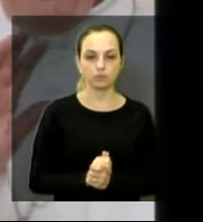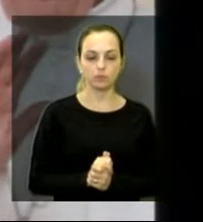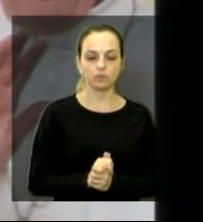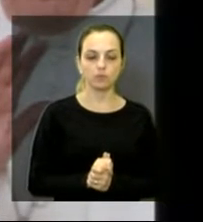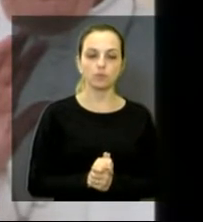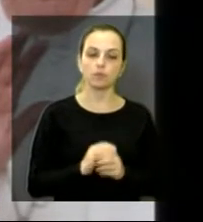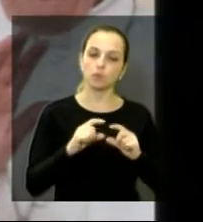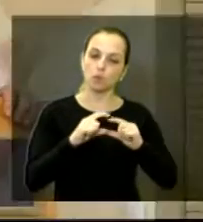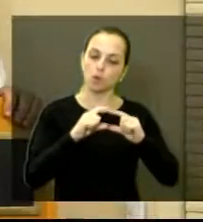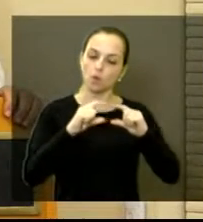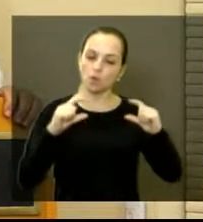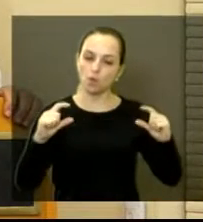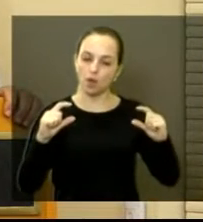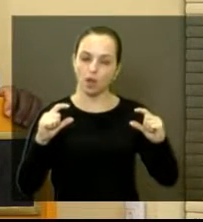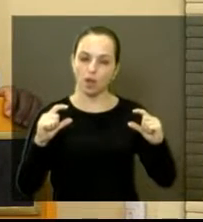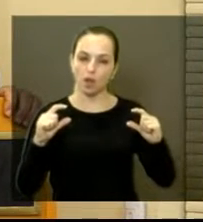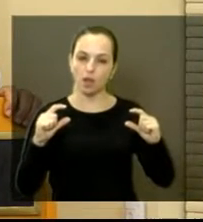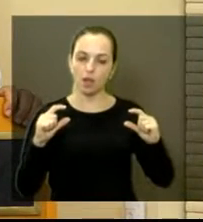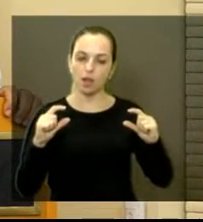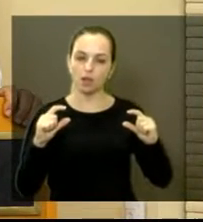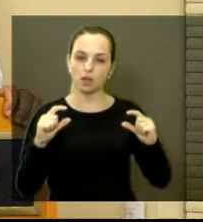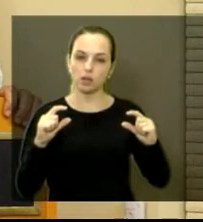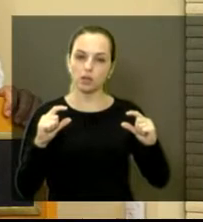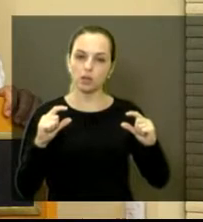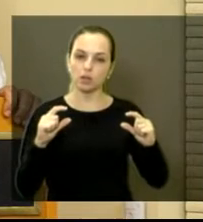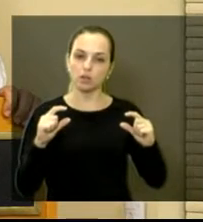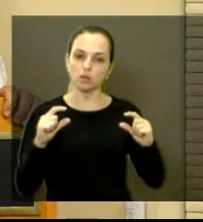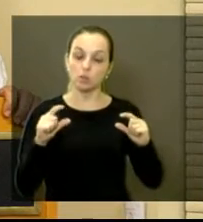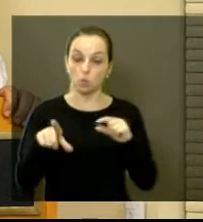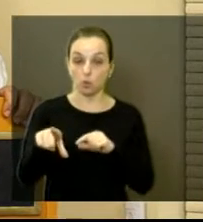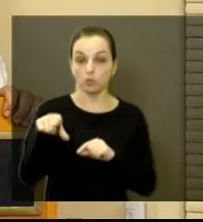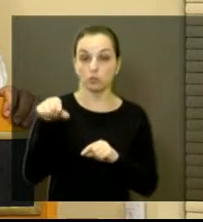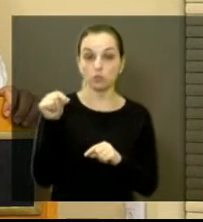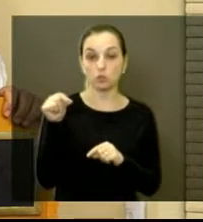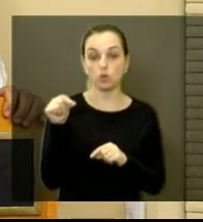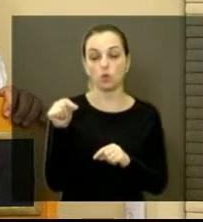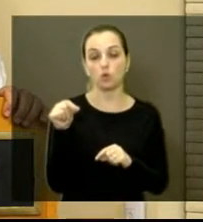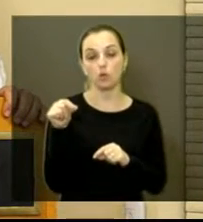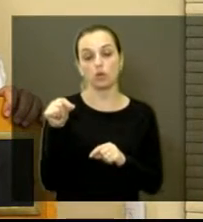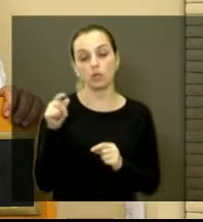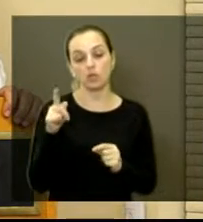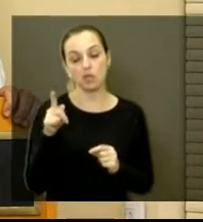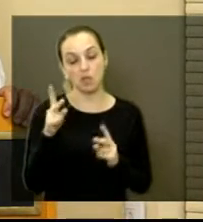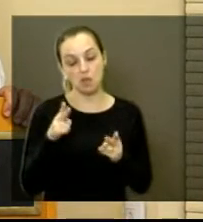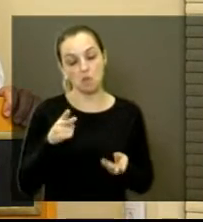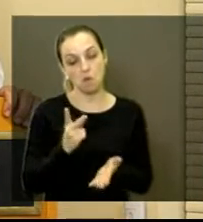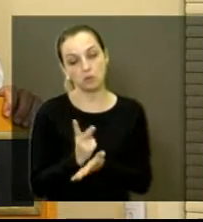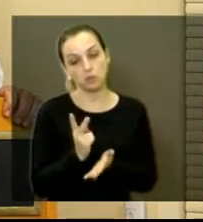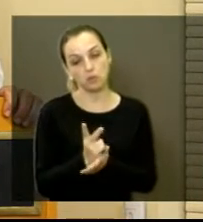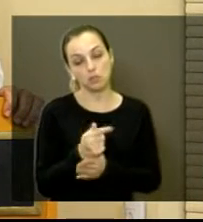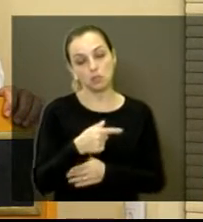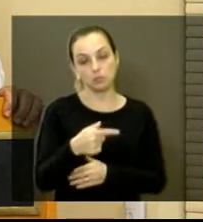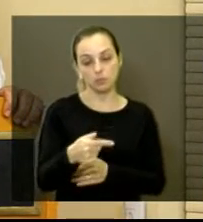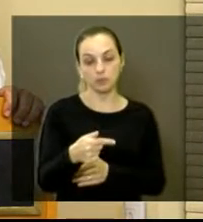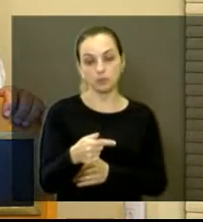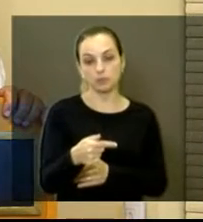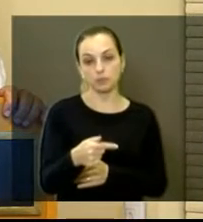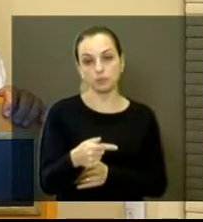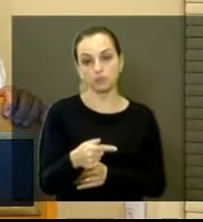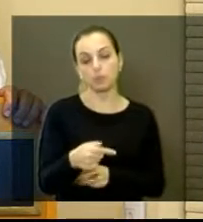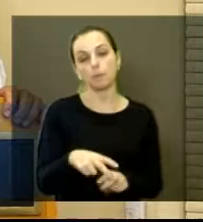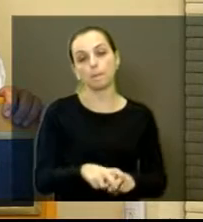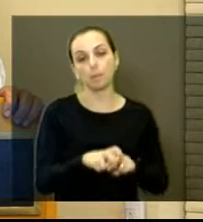Essa frase eu fiz aqui, escolhi uma frase, como tenho feito toda semana, e talvez até